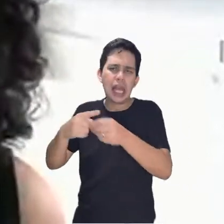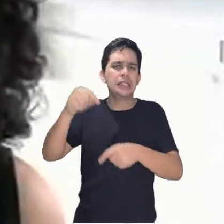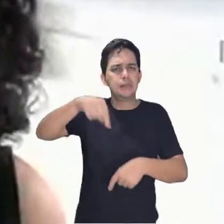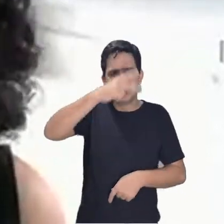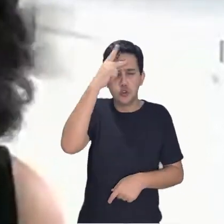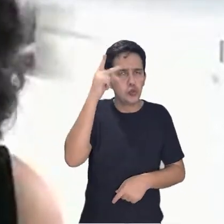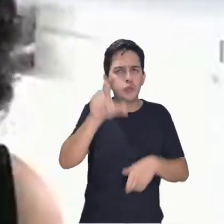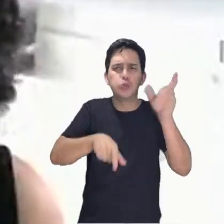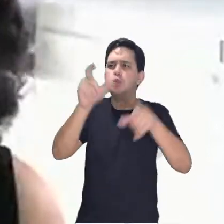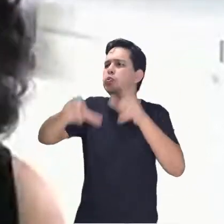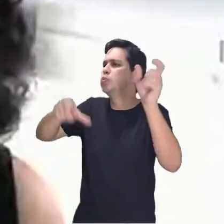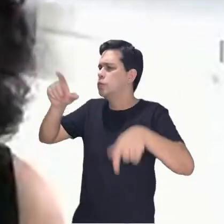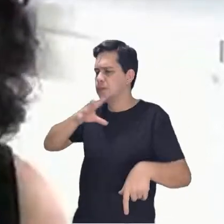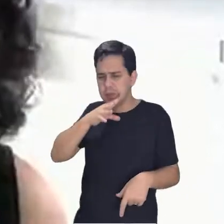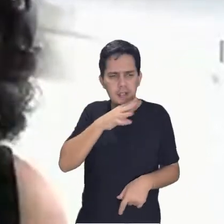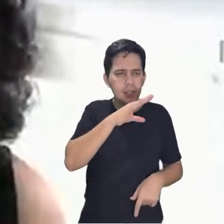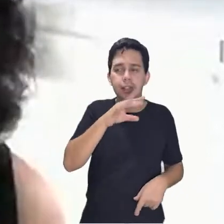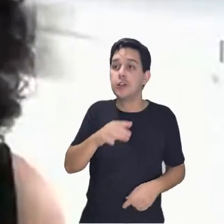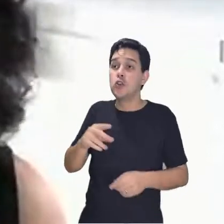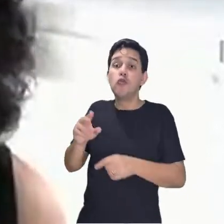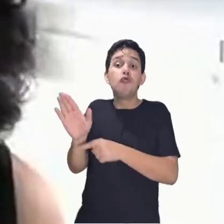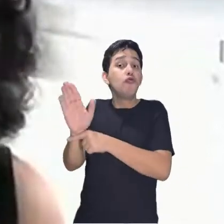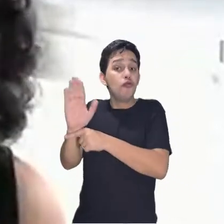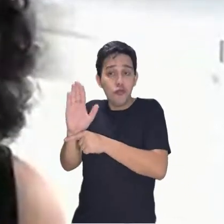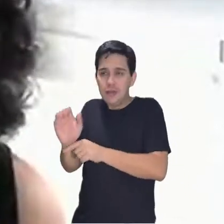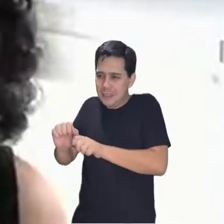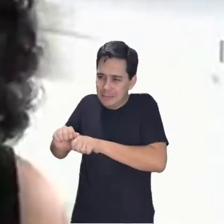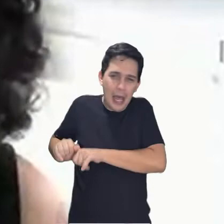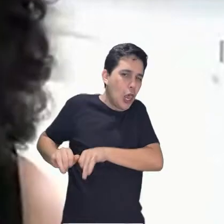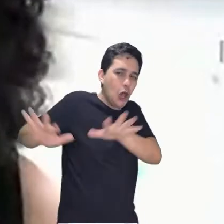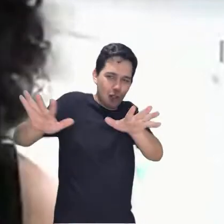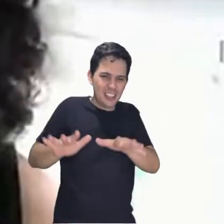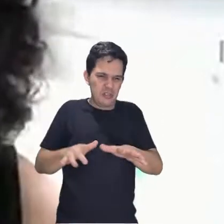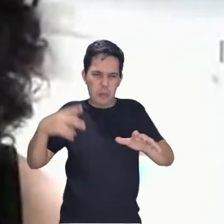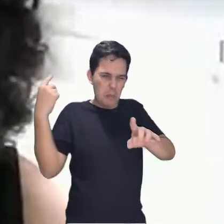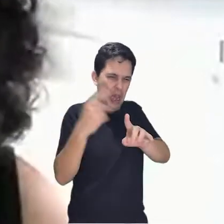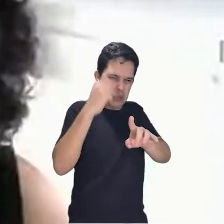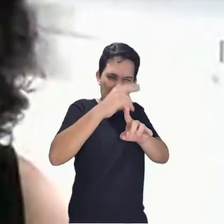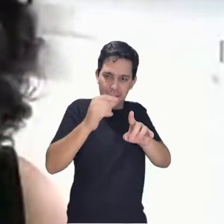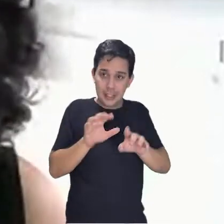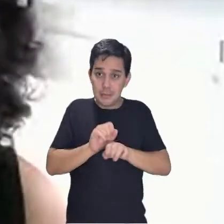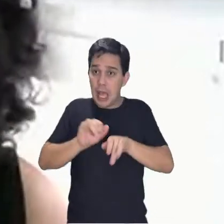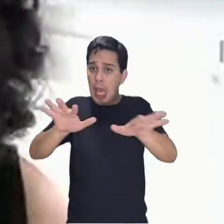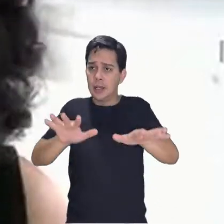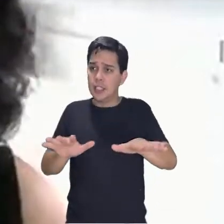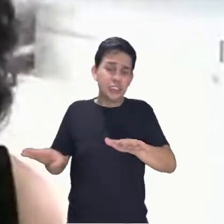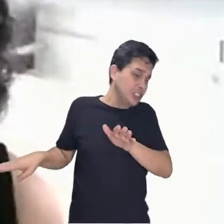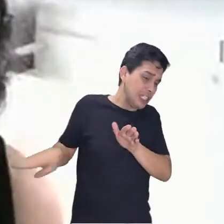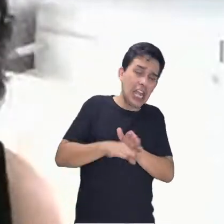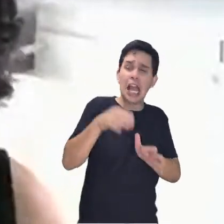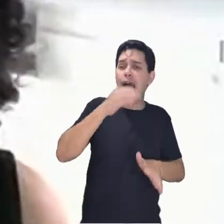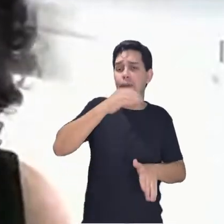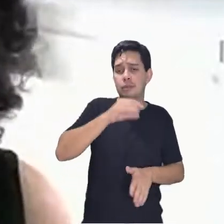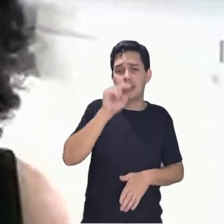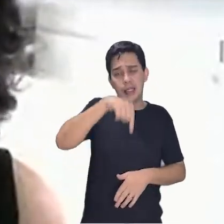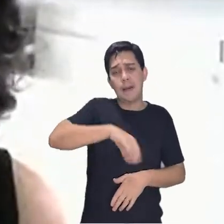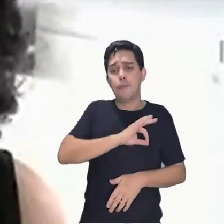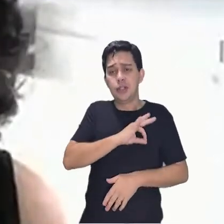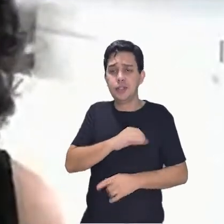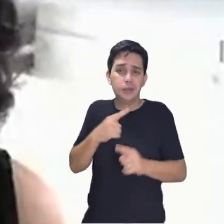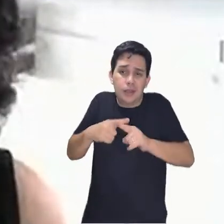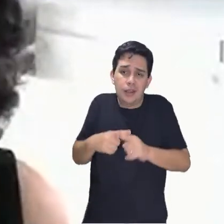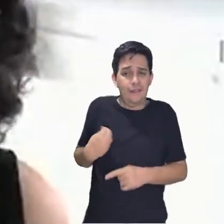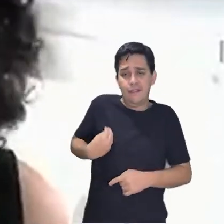Então, nesse caso, esses tipos de vídeo acabam chegando muito facilmente, inicialmente, na polícia militar. E como, na verdade,